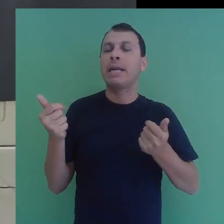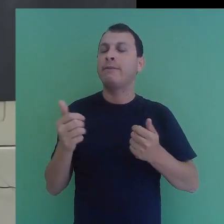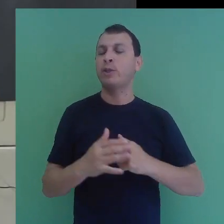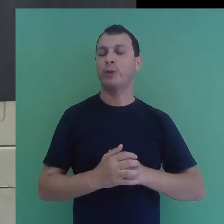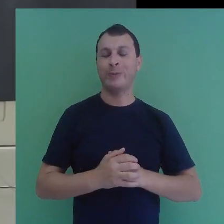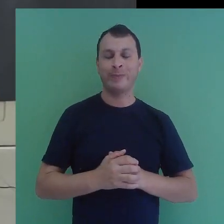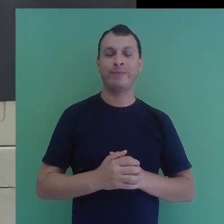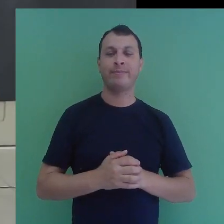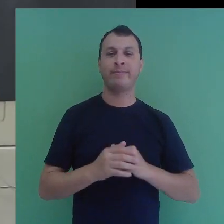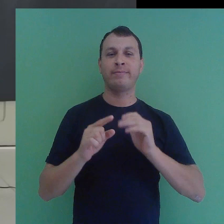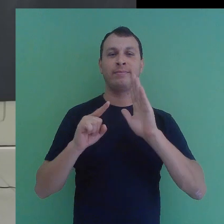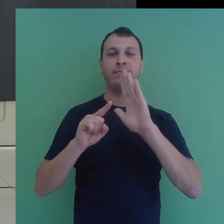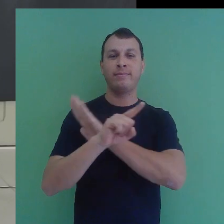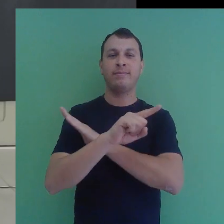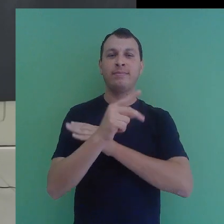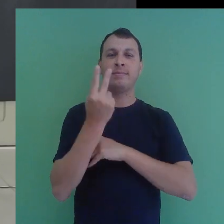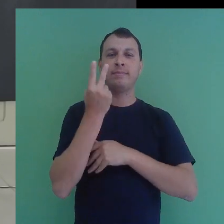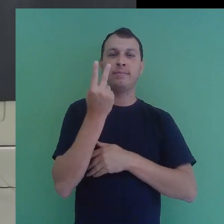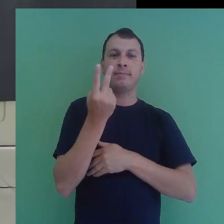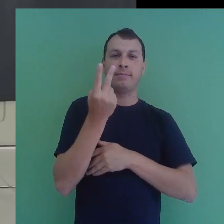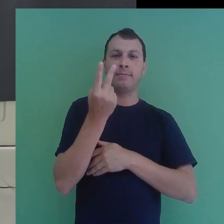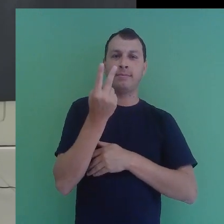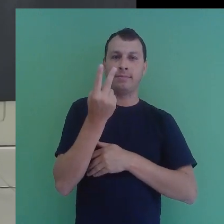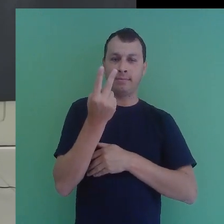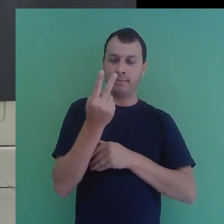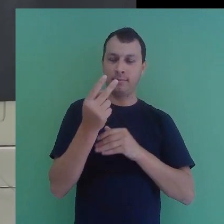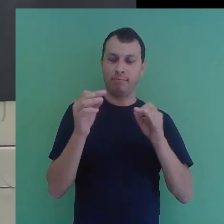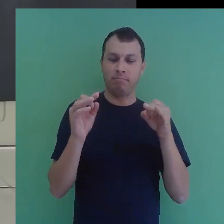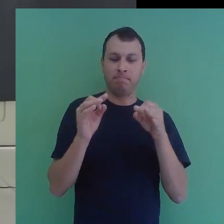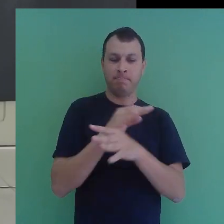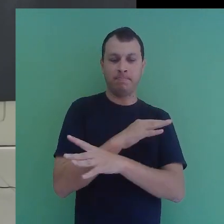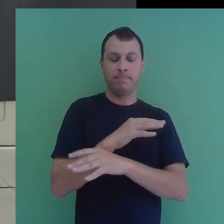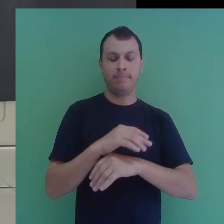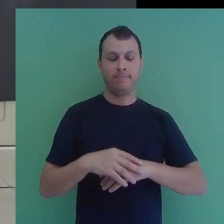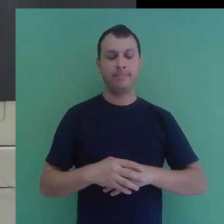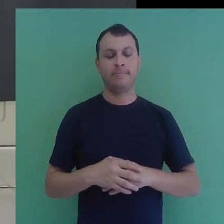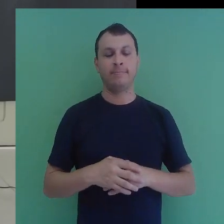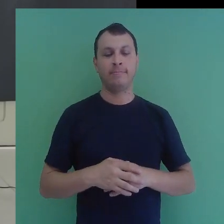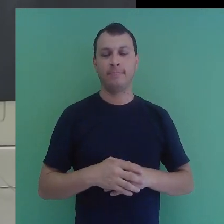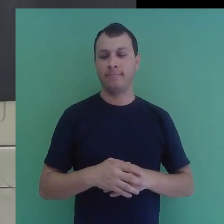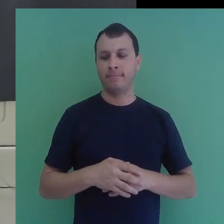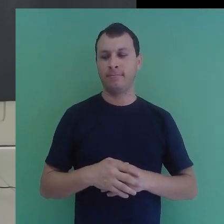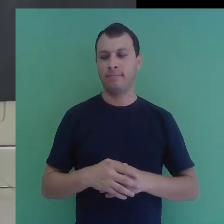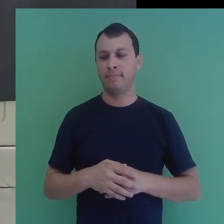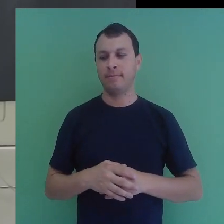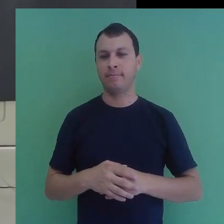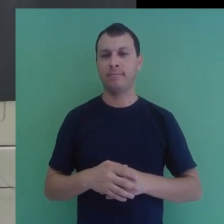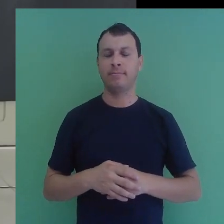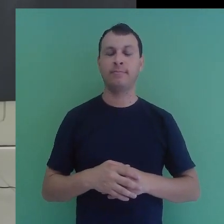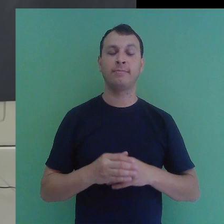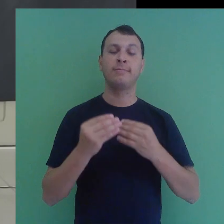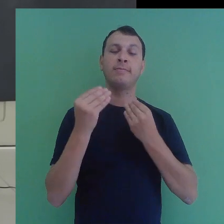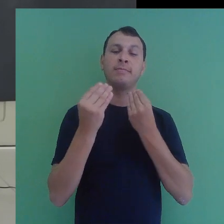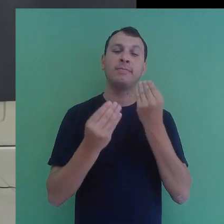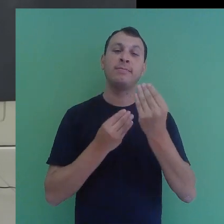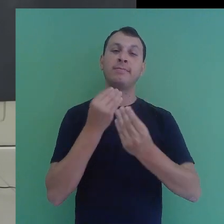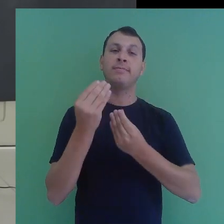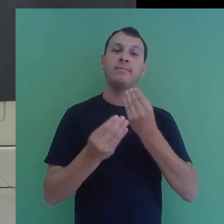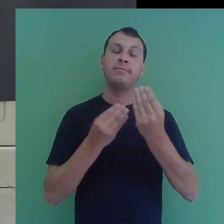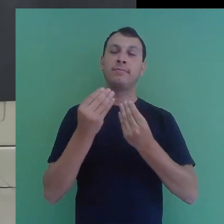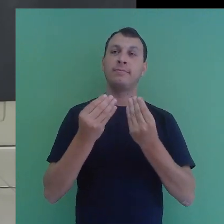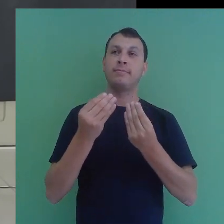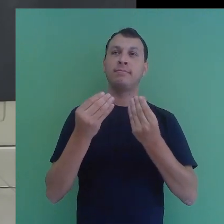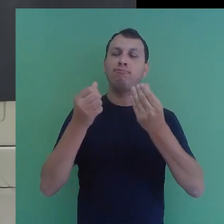saber 2 perguntinhas para encerrar. Primeiro como que você diria para quem quer ser intérprete de Libras, como que